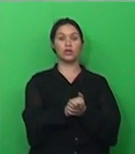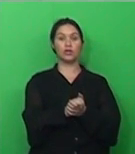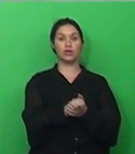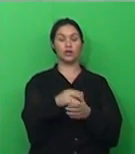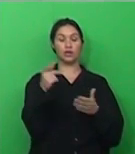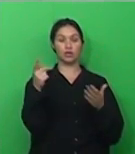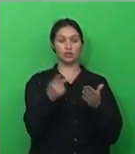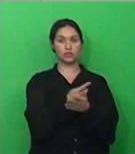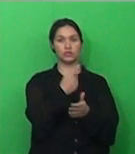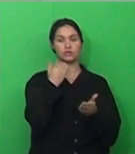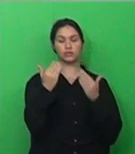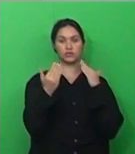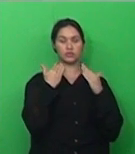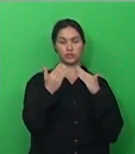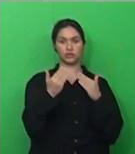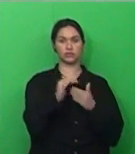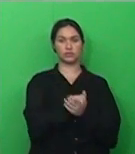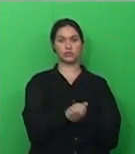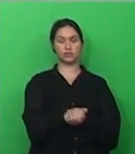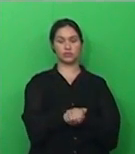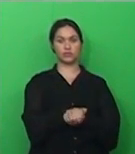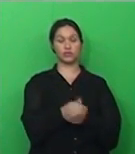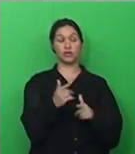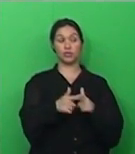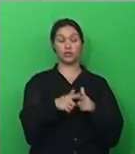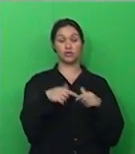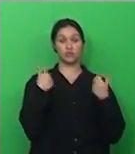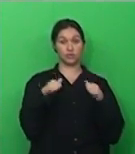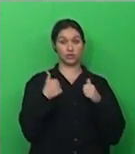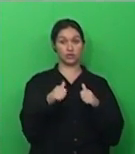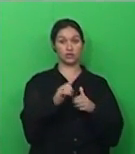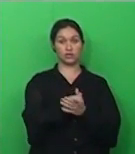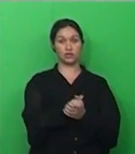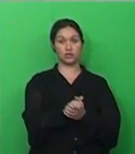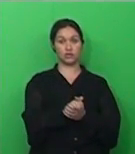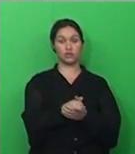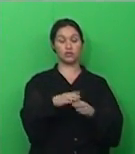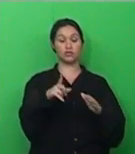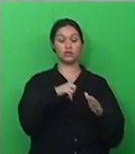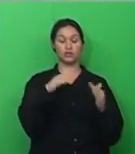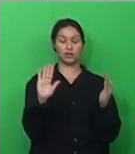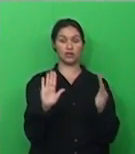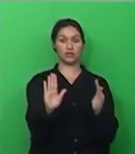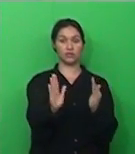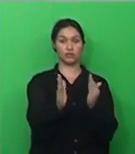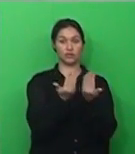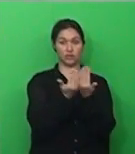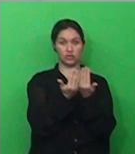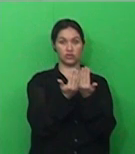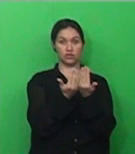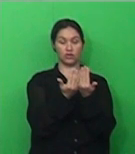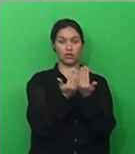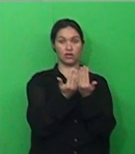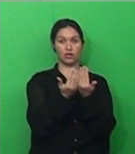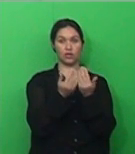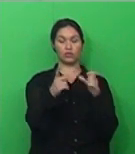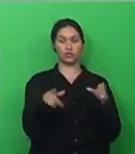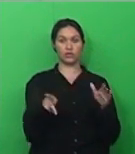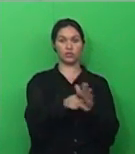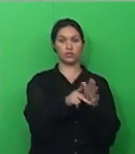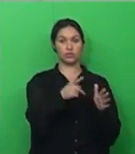efetivamente aconteçam. Se chegar ao ponto que houver necessidade de fechar um posto para melhor atender e atender a todos com